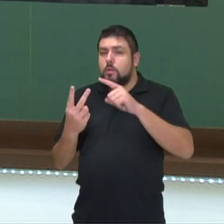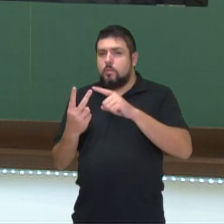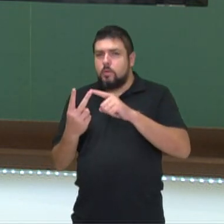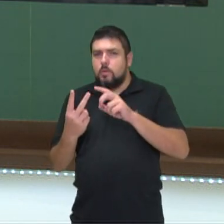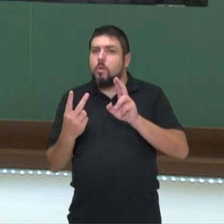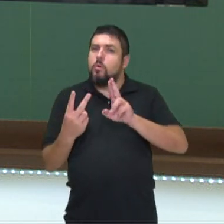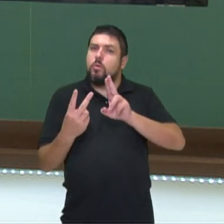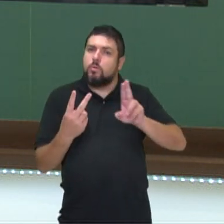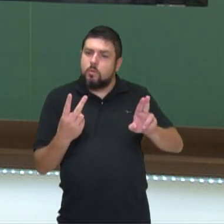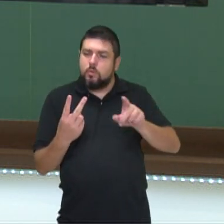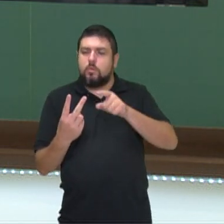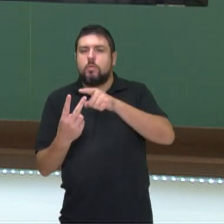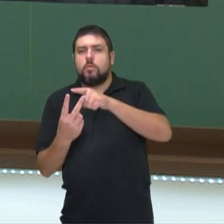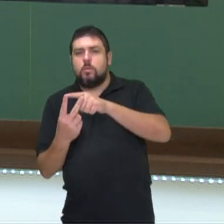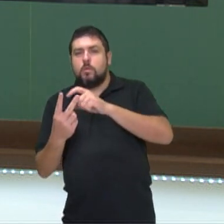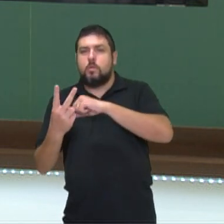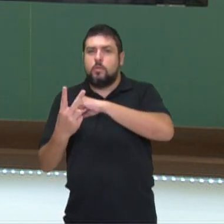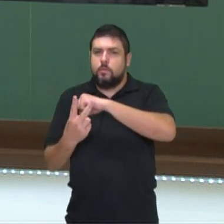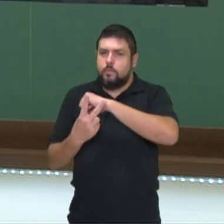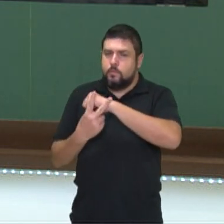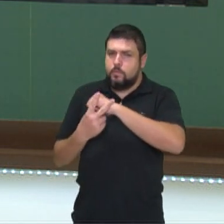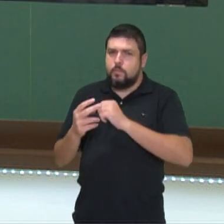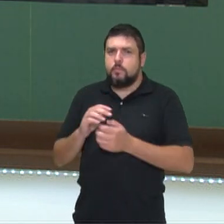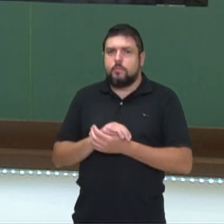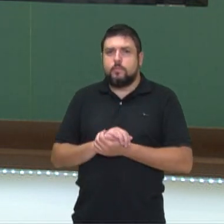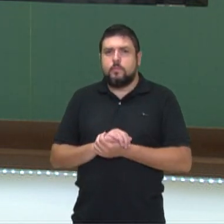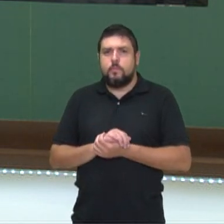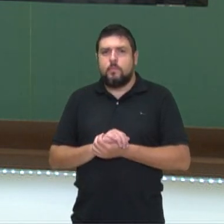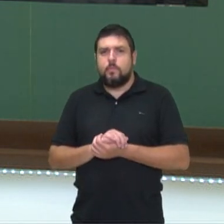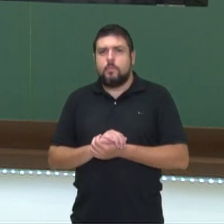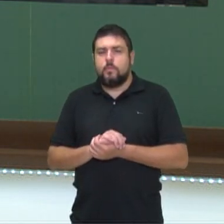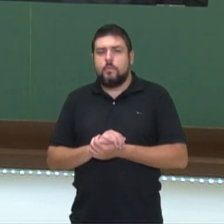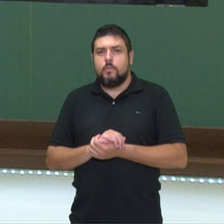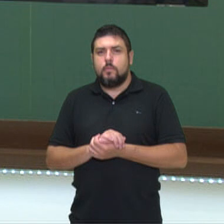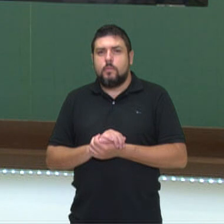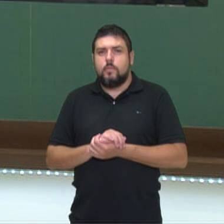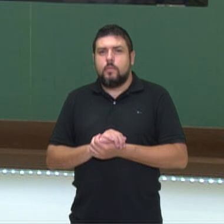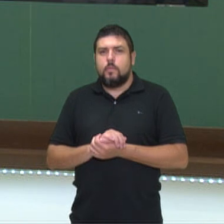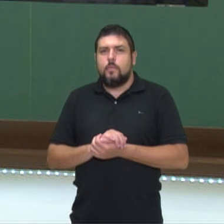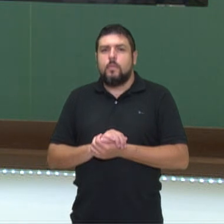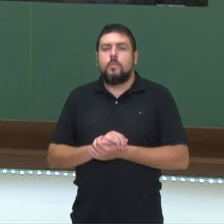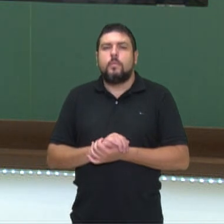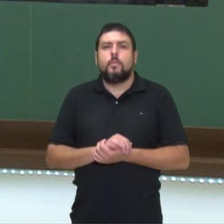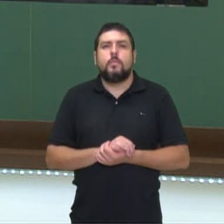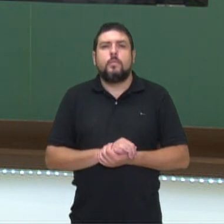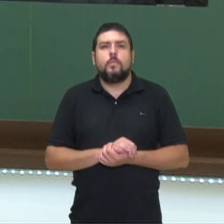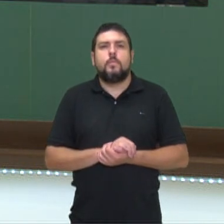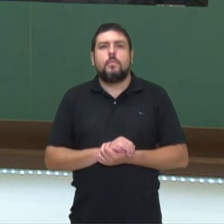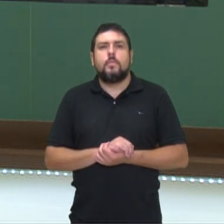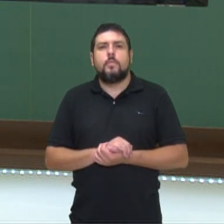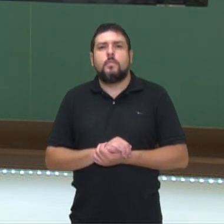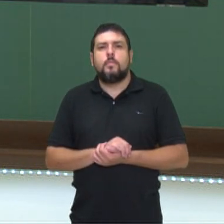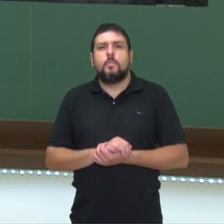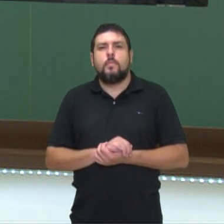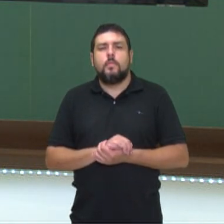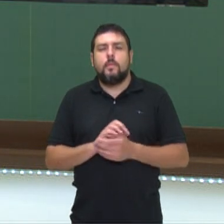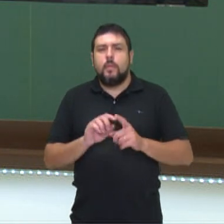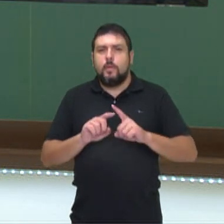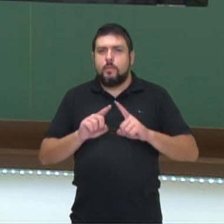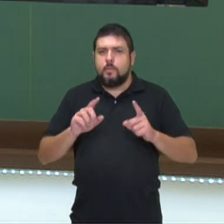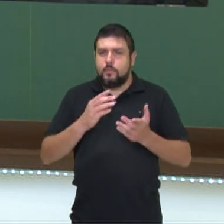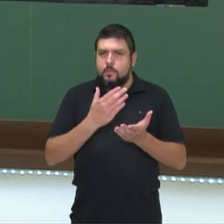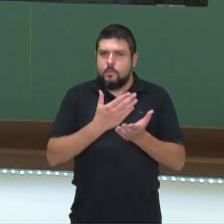e o verbal, porque o verbo nominal é a junção desses. Vamos ver isso em detalhe. Mas para começarmos,